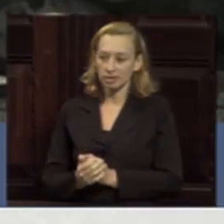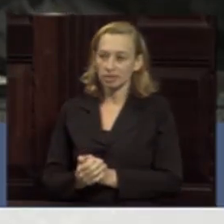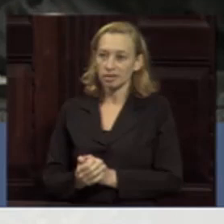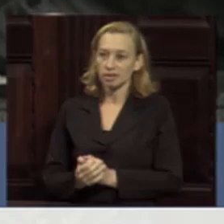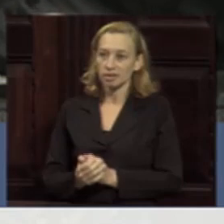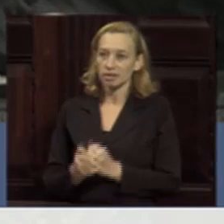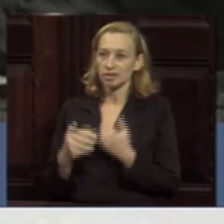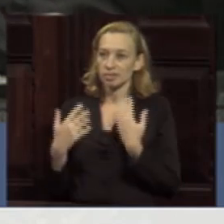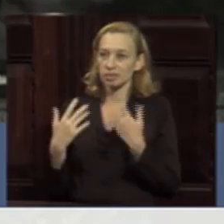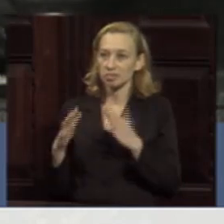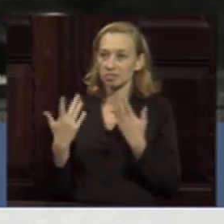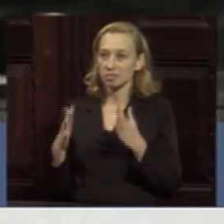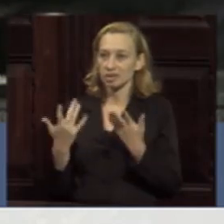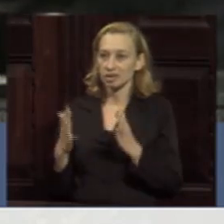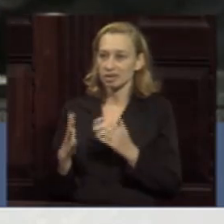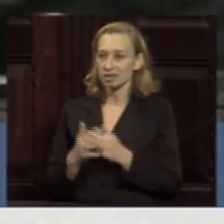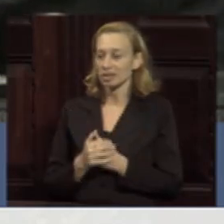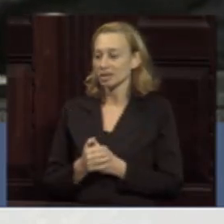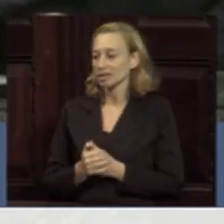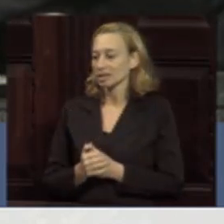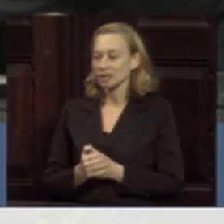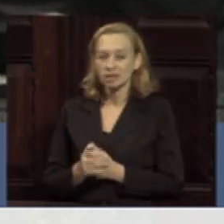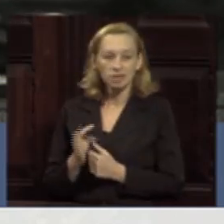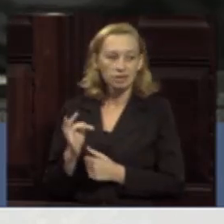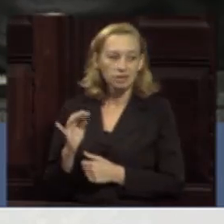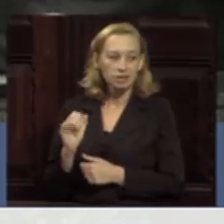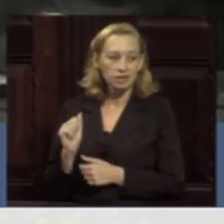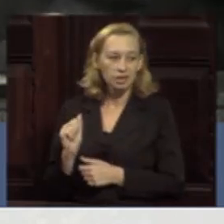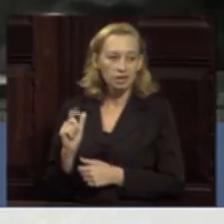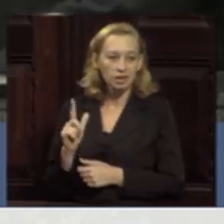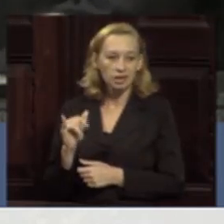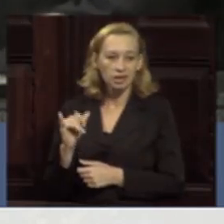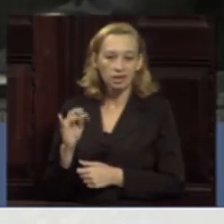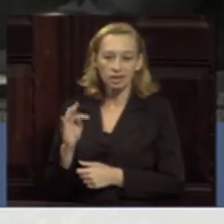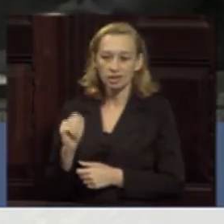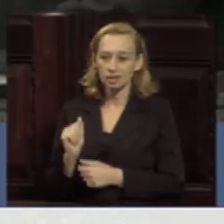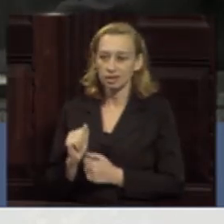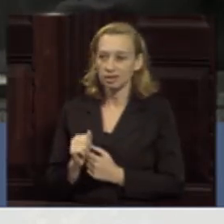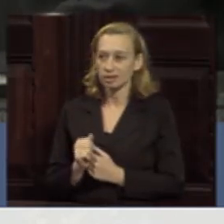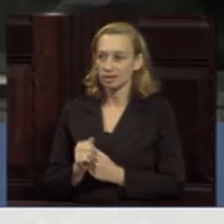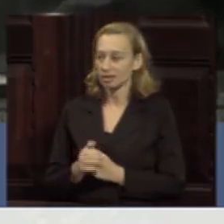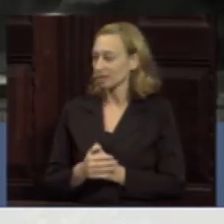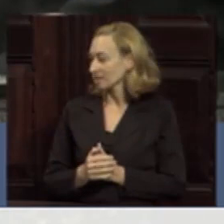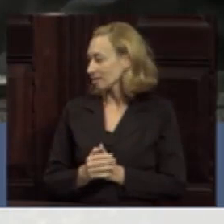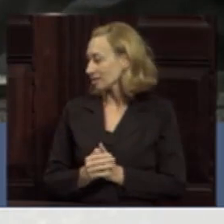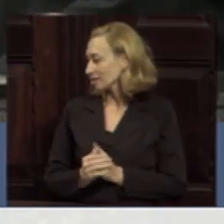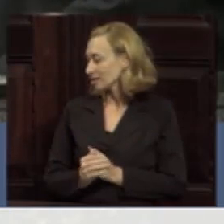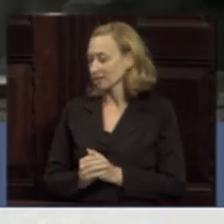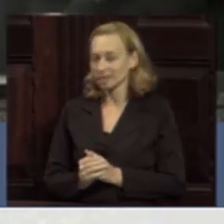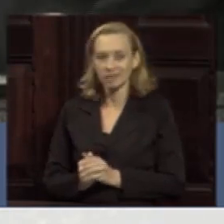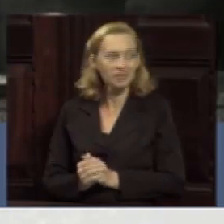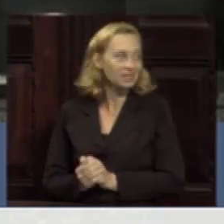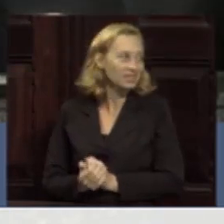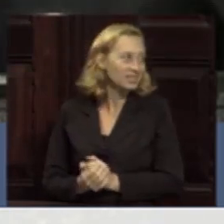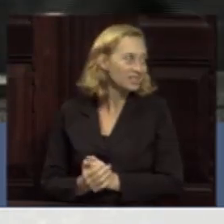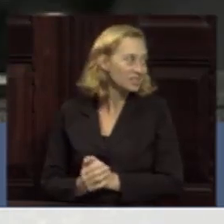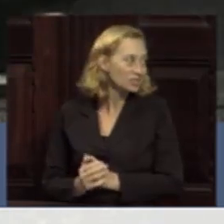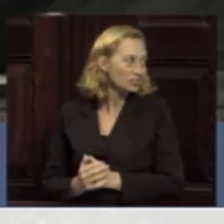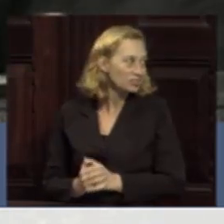Parabéns, deputado Coronel Jairo. Parabéns, Thalita, com as alvíceras e apoio do plenário.